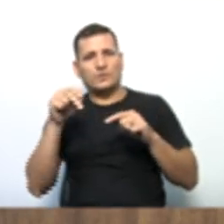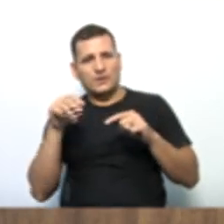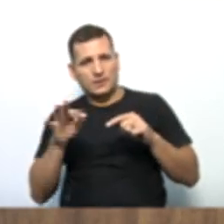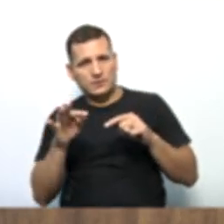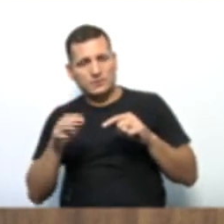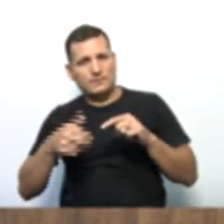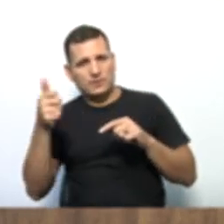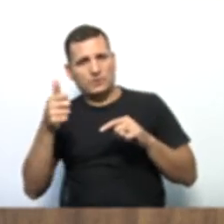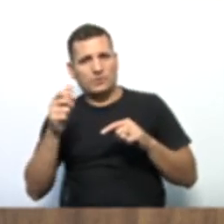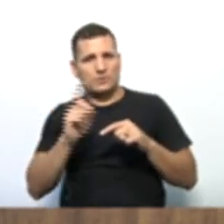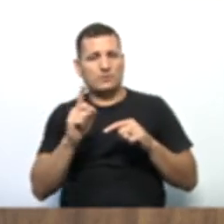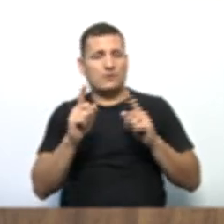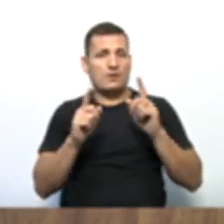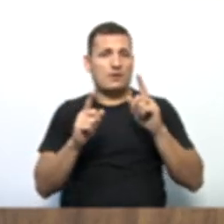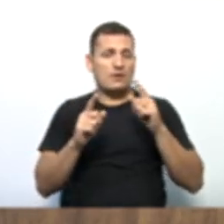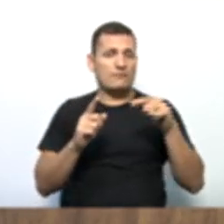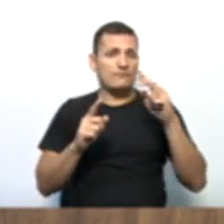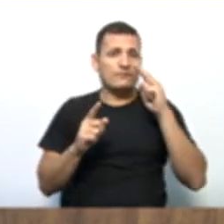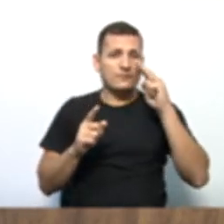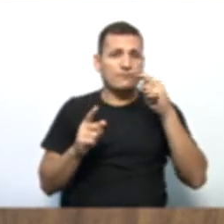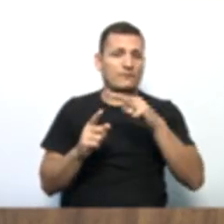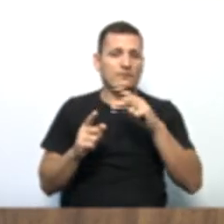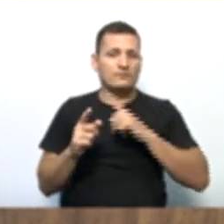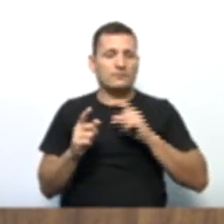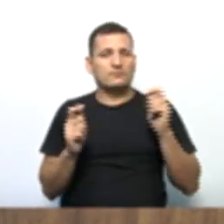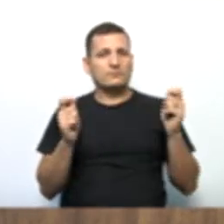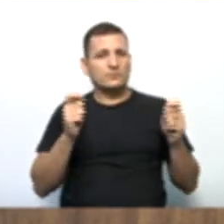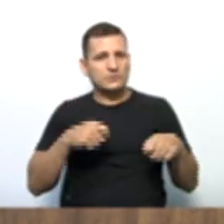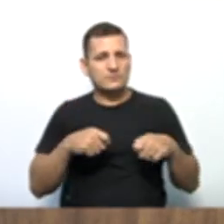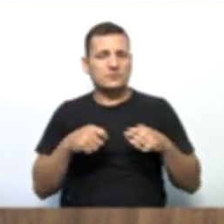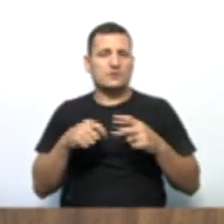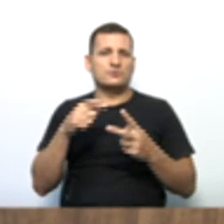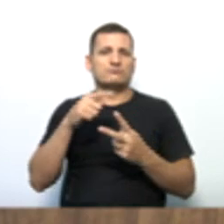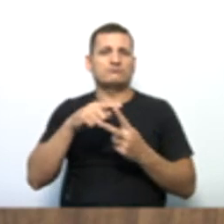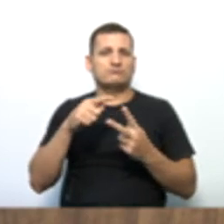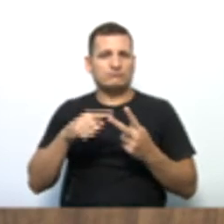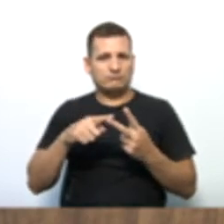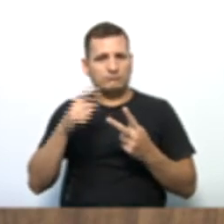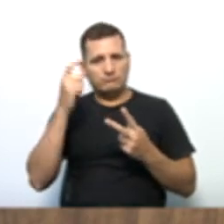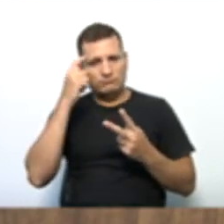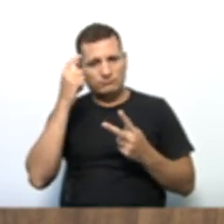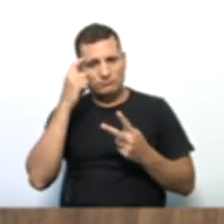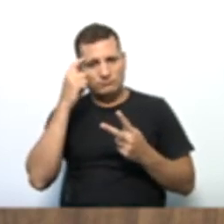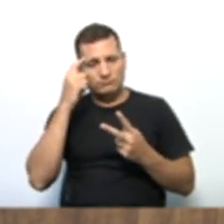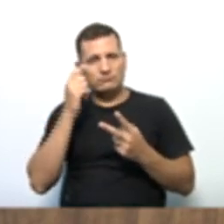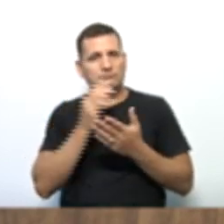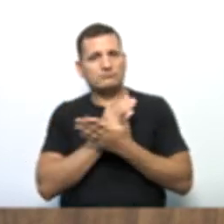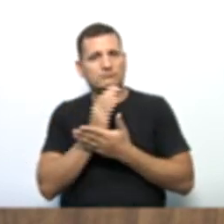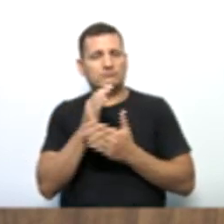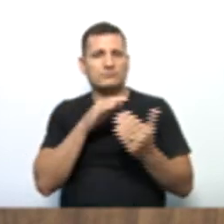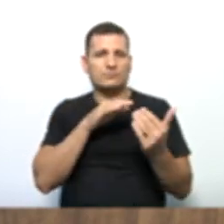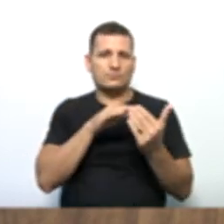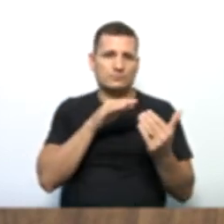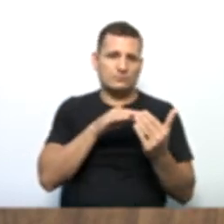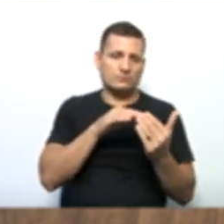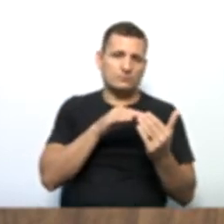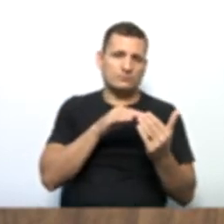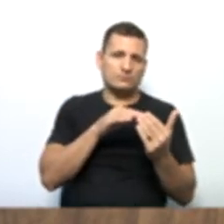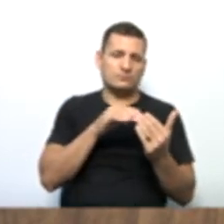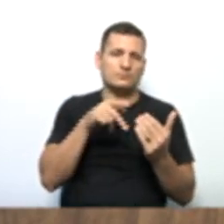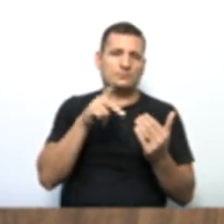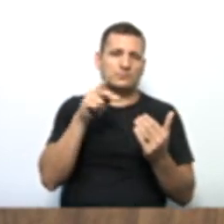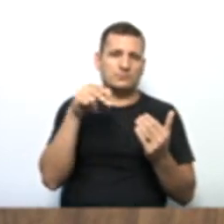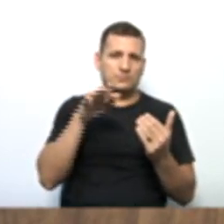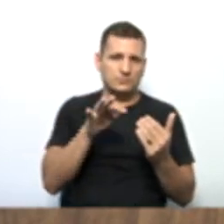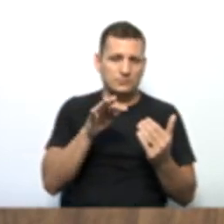mas sim colocar vocês para verem que existe duas possibilidades de pensar. Há quem vai concordar mais com a ideia de boa vontade de Kant, há